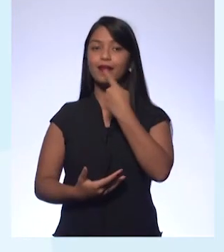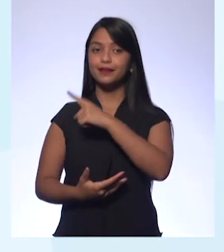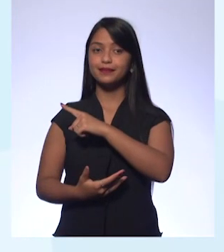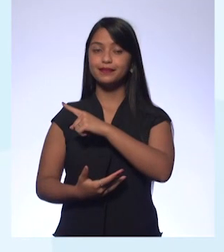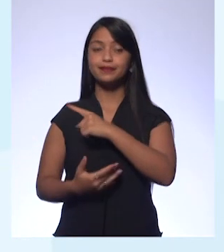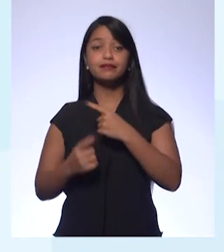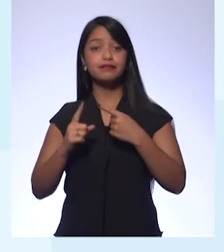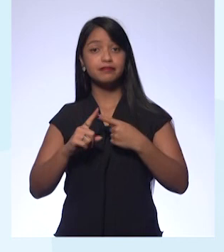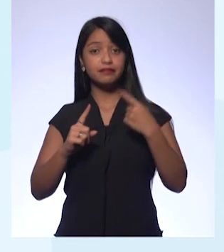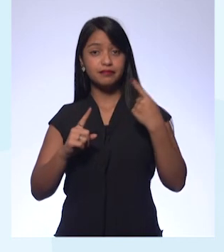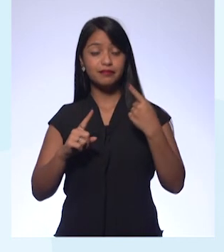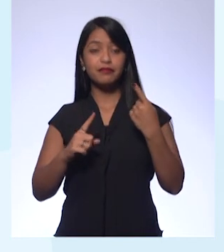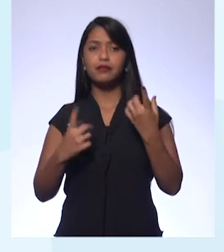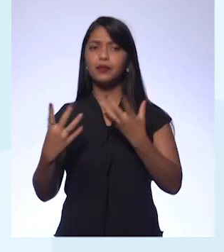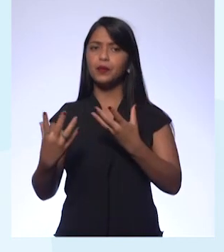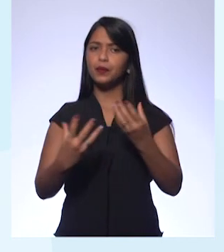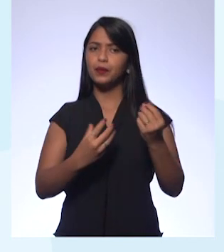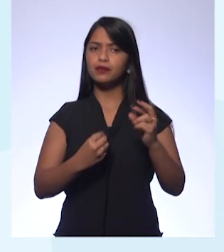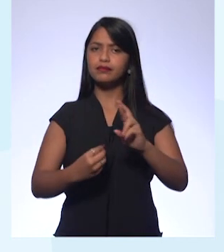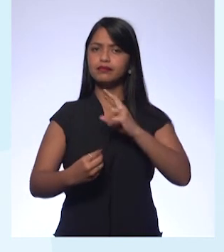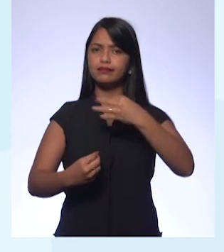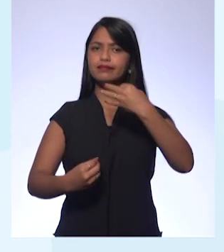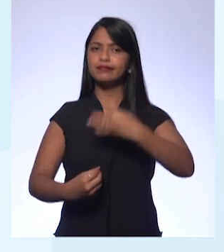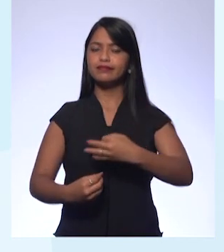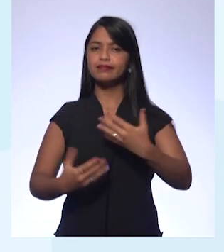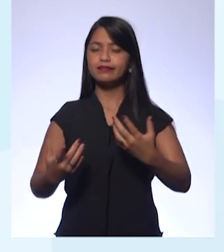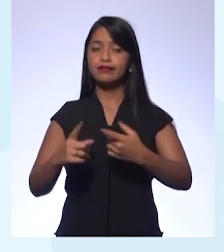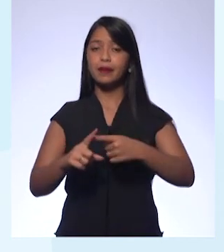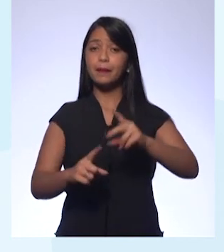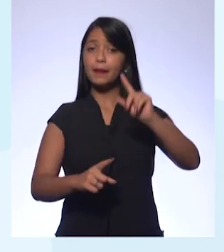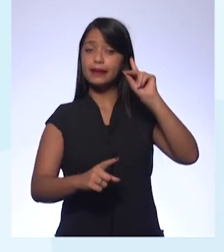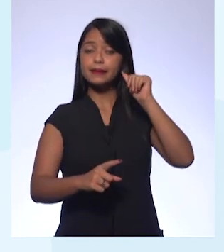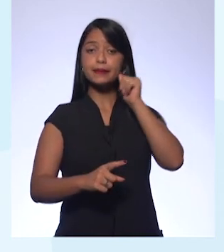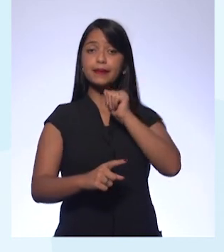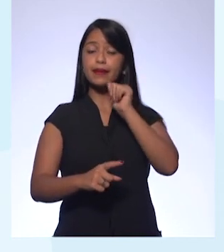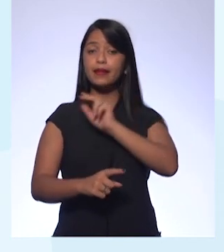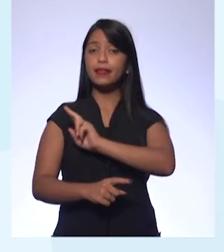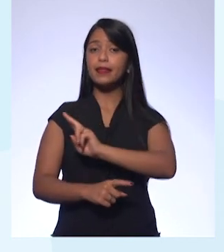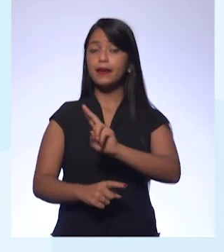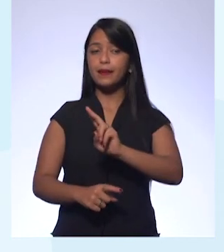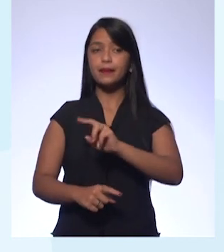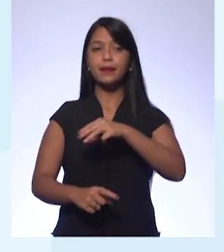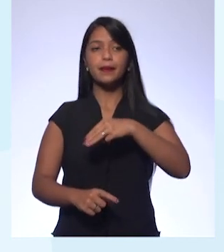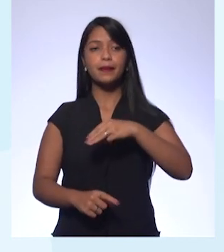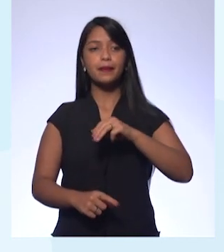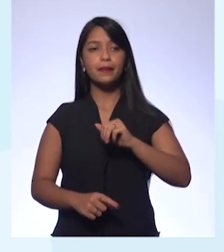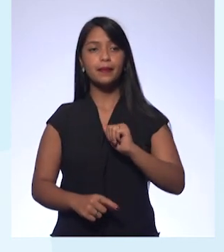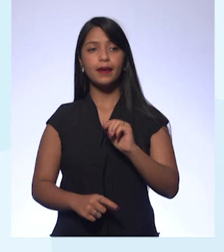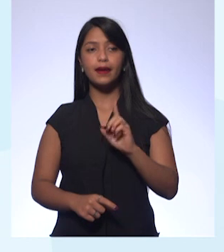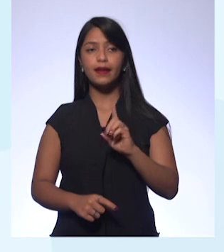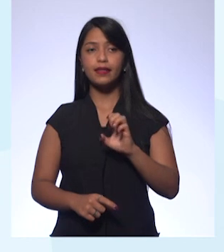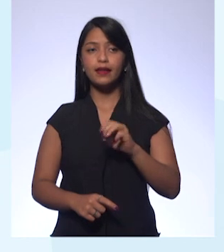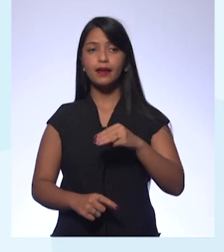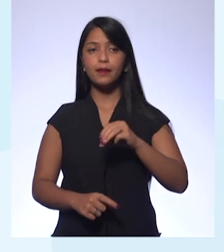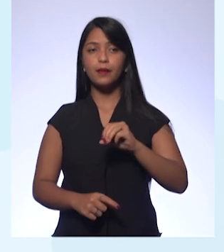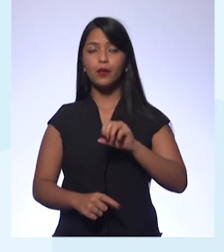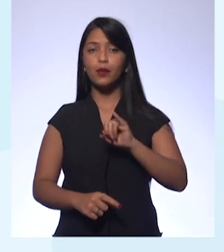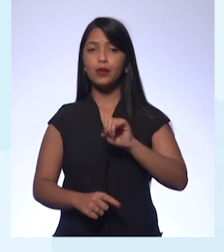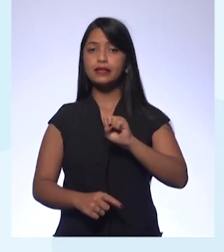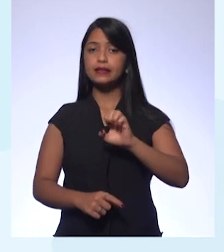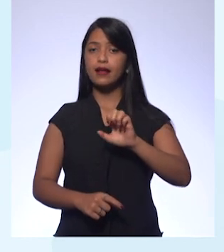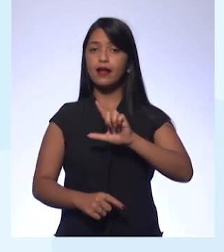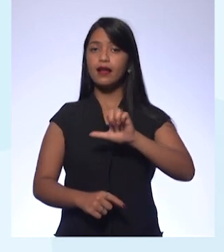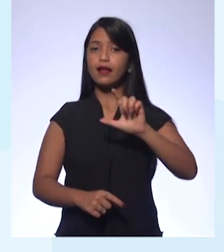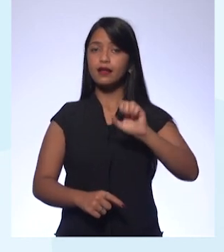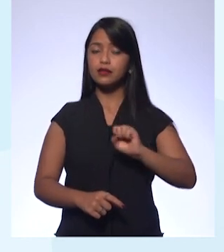muitos acertaram, né? A, antigamente as moças chamavam-se mademoiselles e eram todas mimosas e muito prendadas.